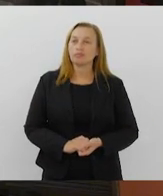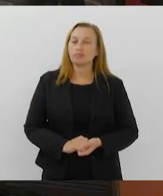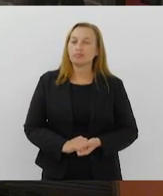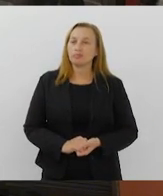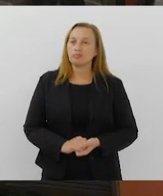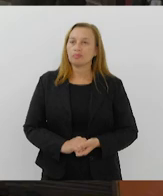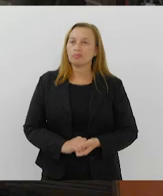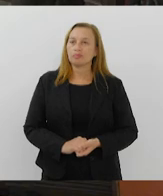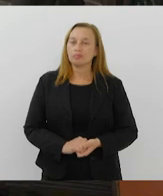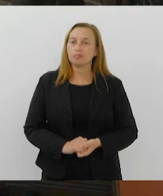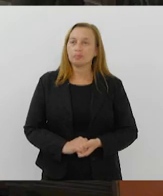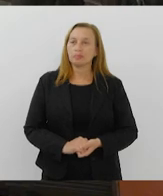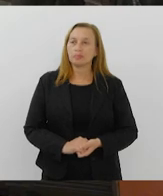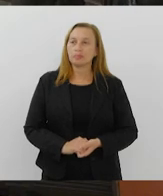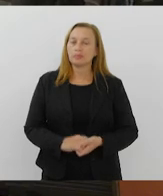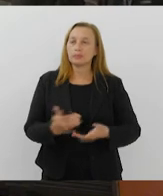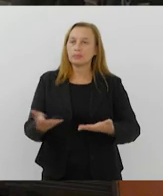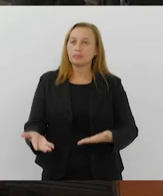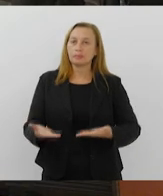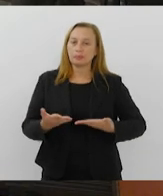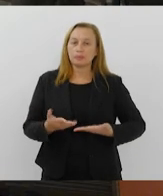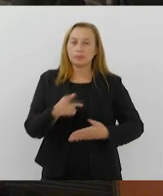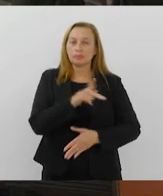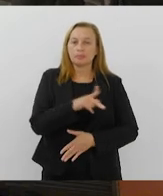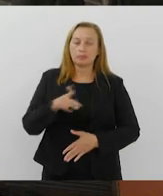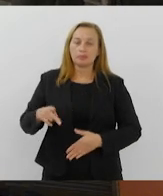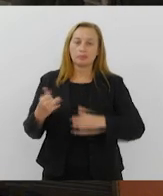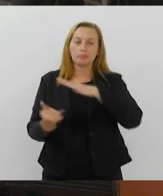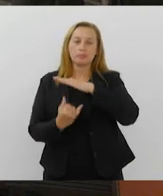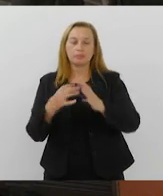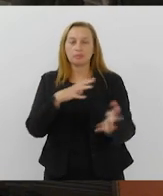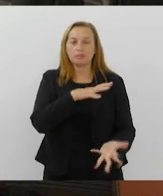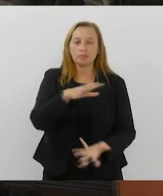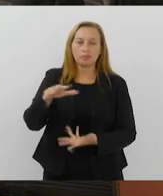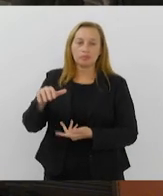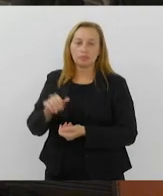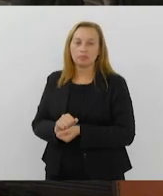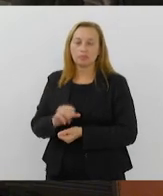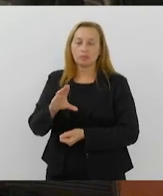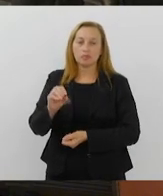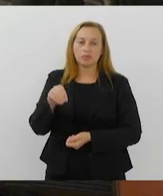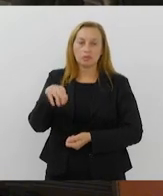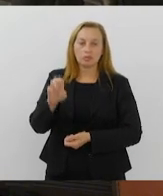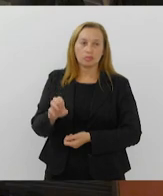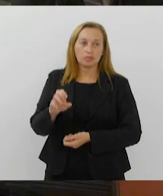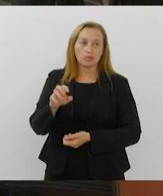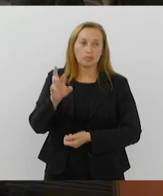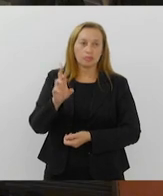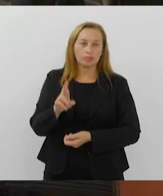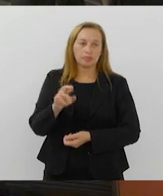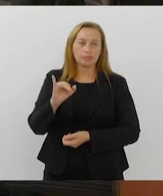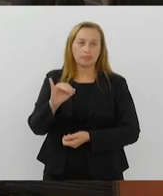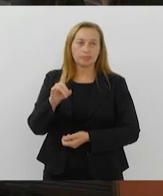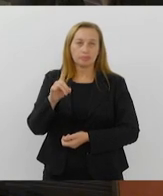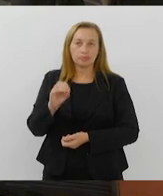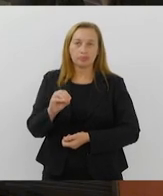Convido para a entrega das menções o presidente do Instituto Internacional Conde Coma, o grande mestre Reinaldo Dutra.